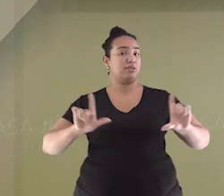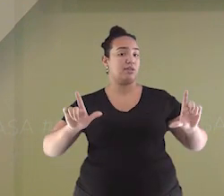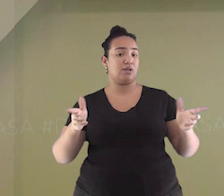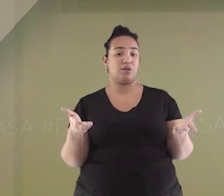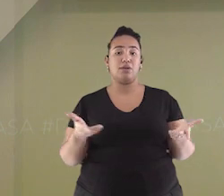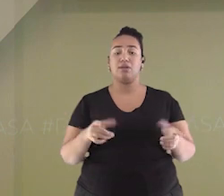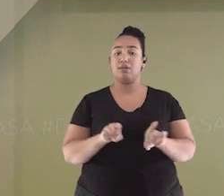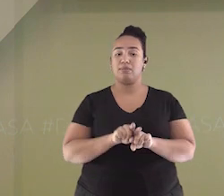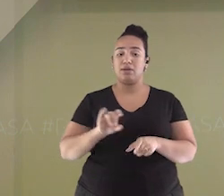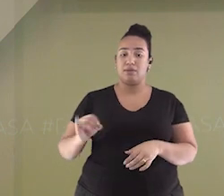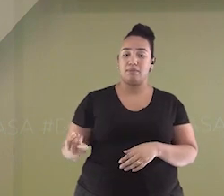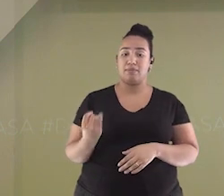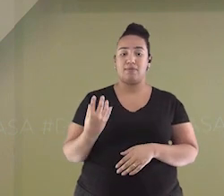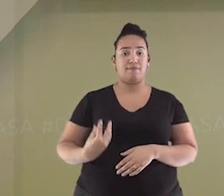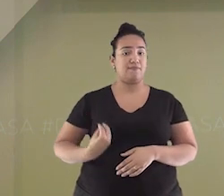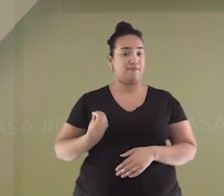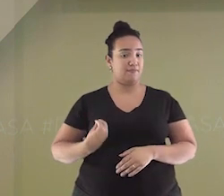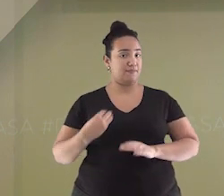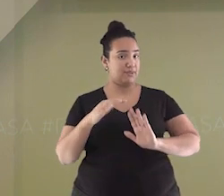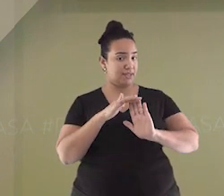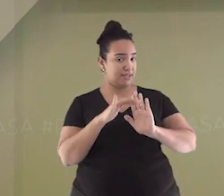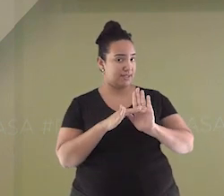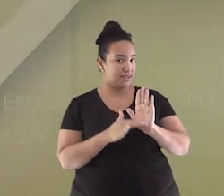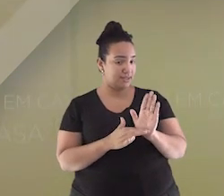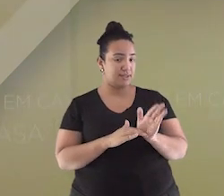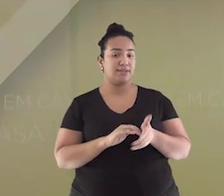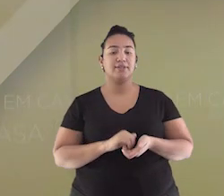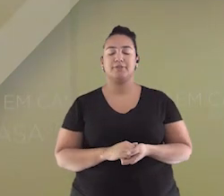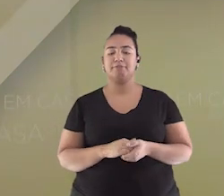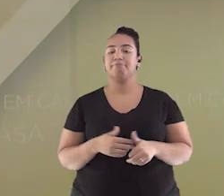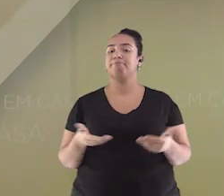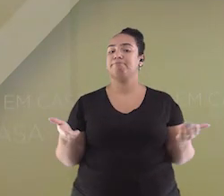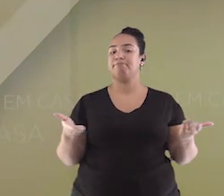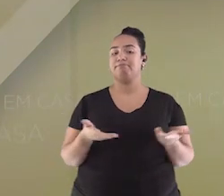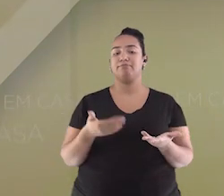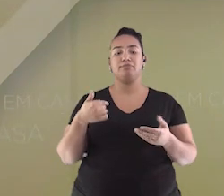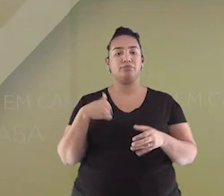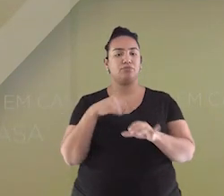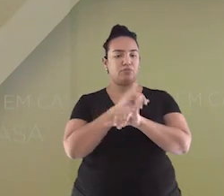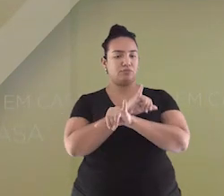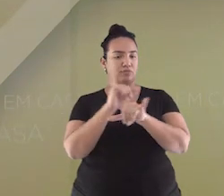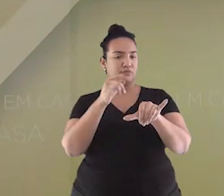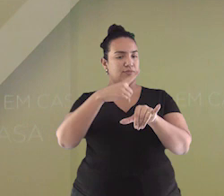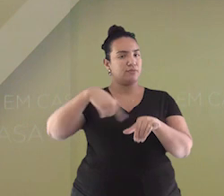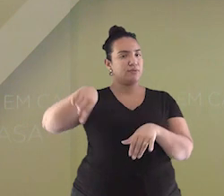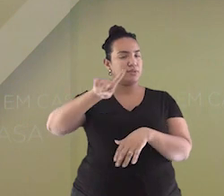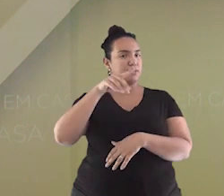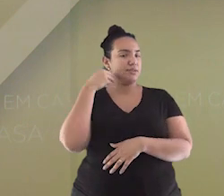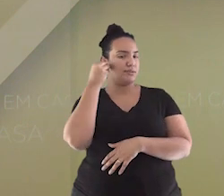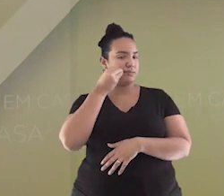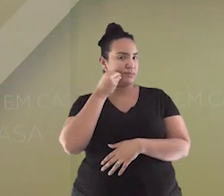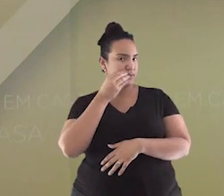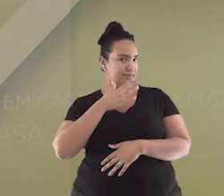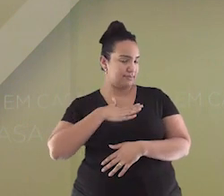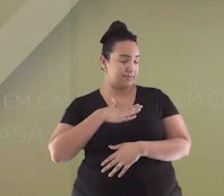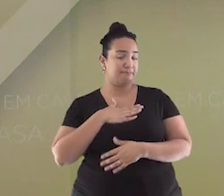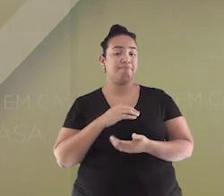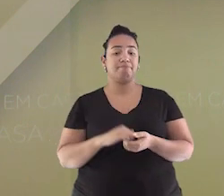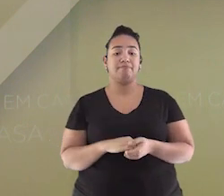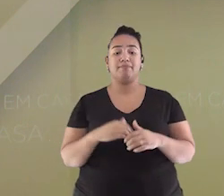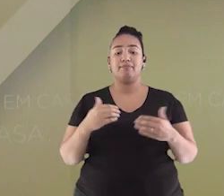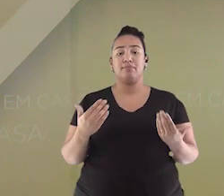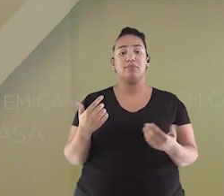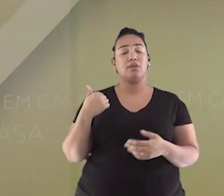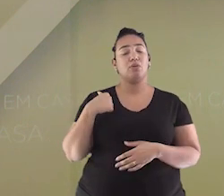tela. Aproveita e já registre sua presença. Vou compartilhar com vocês uma experiência minha. Lá em casa, quando eu